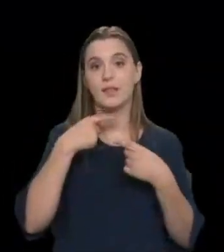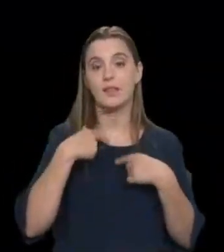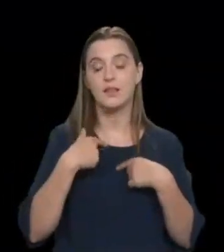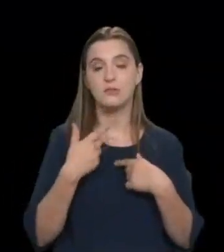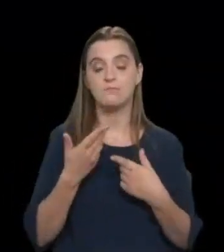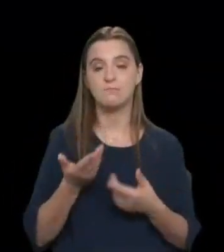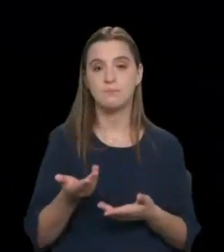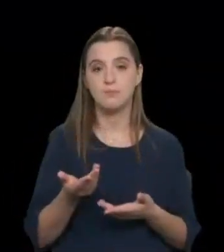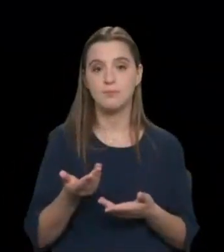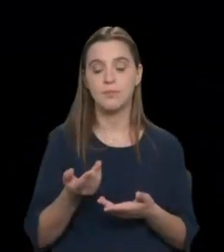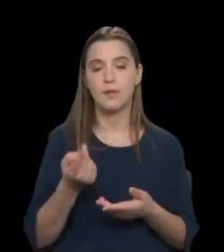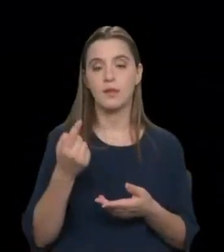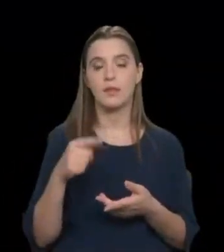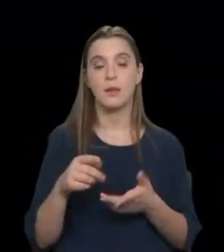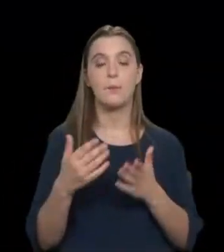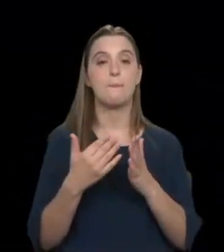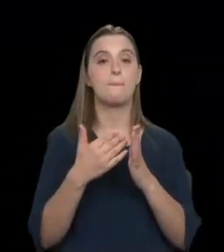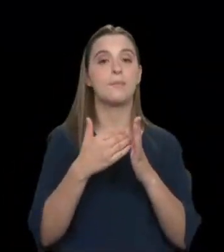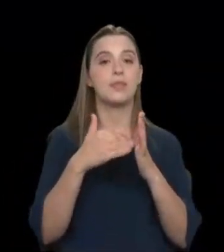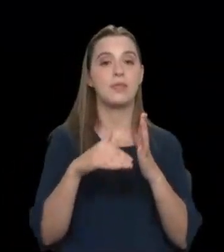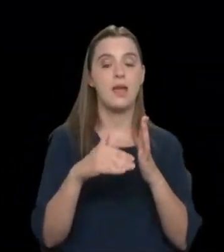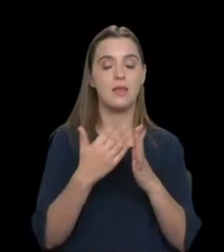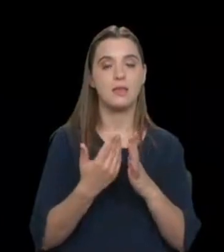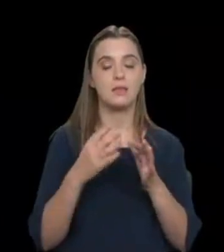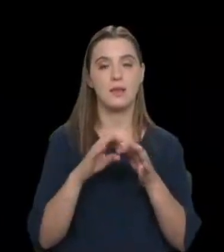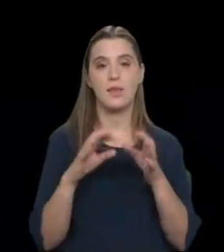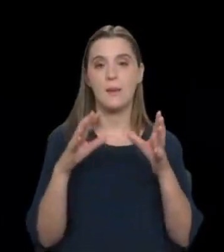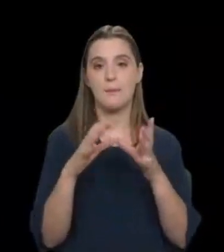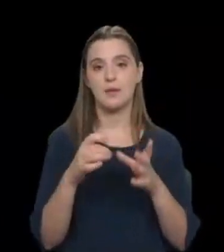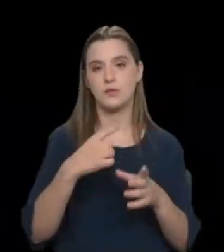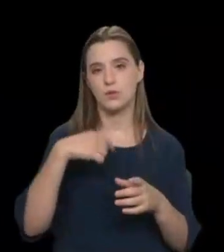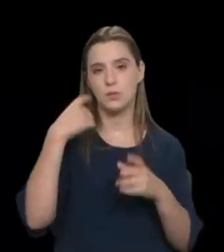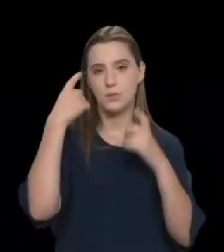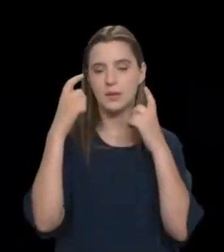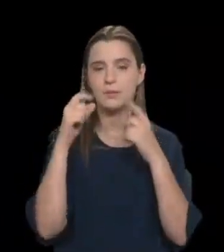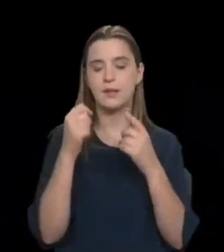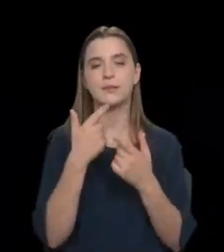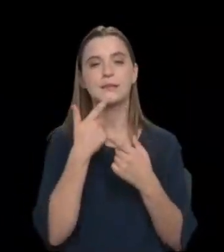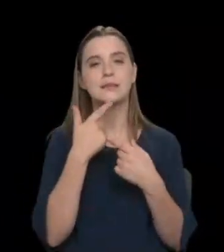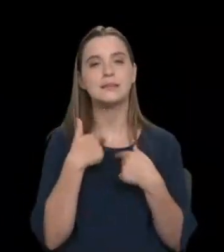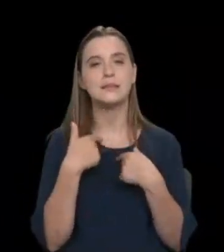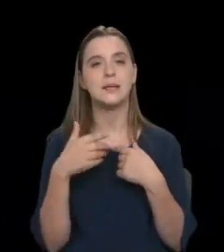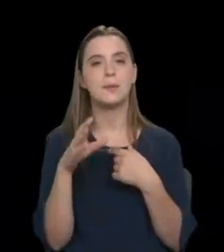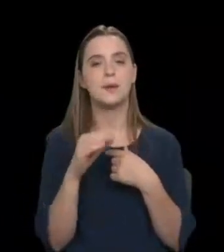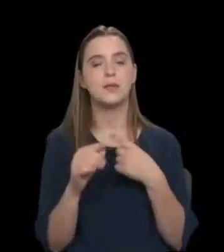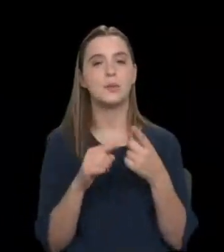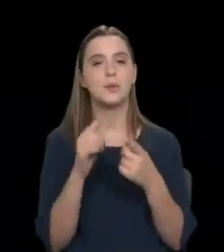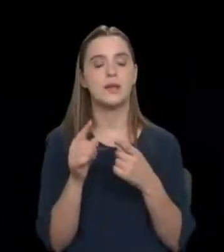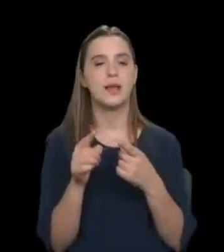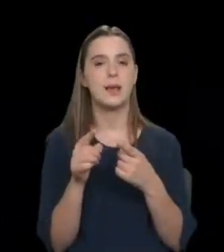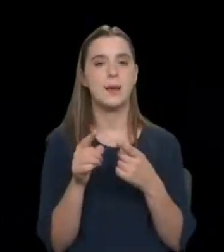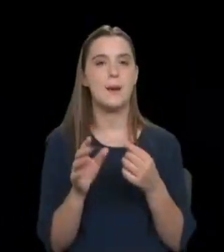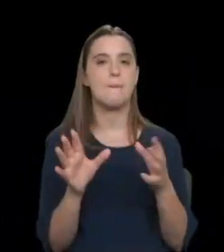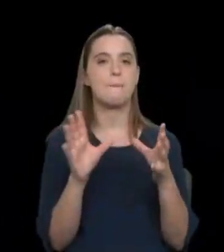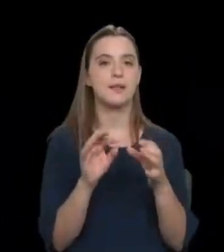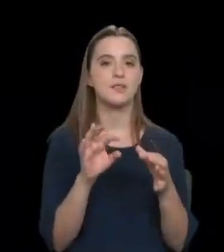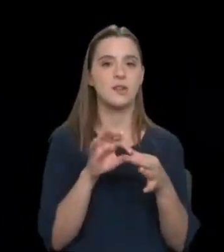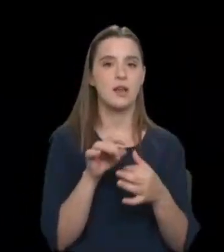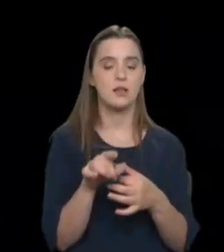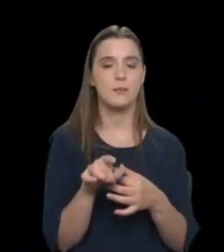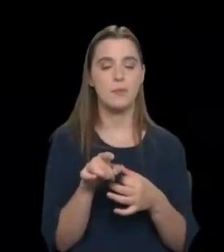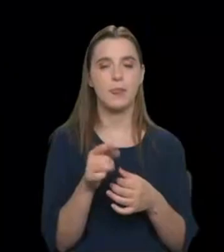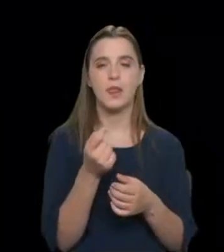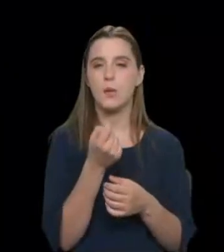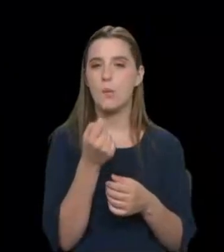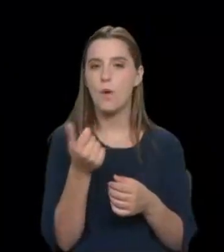muito, terá cerca de metade da massa que nós pensávamos, diz-nos também algo mais sobre aquilo que é o maior componente de massa de uma galáxia, já agora de quase